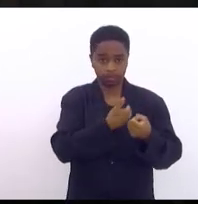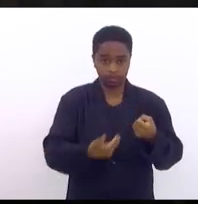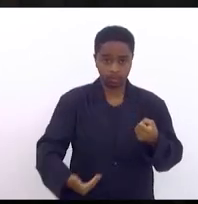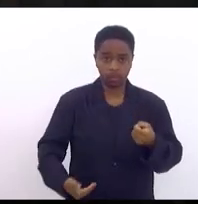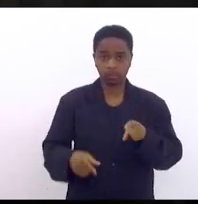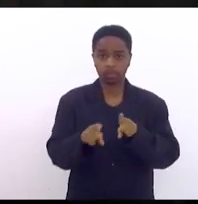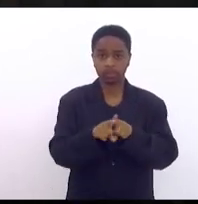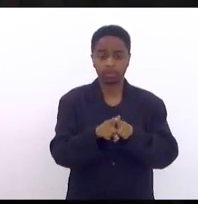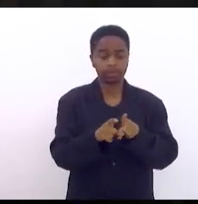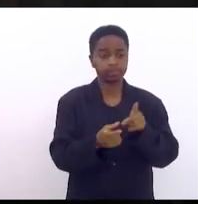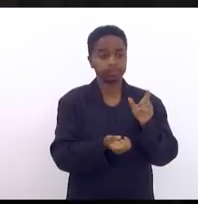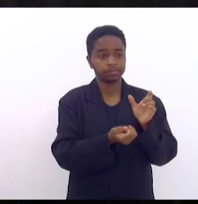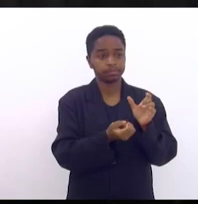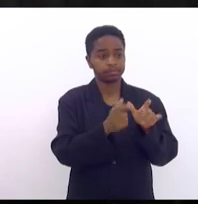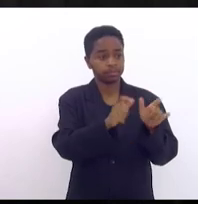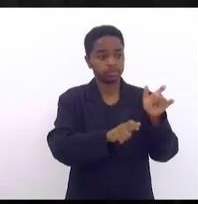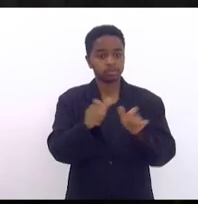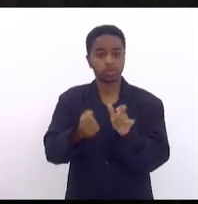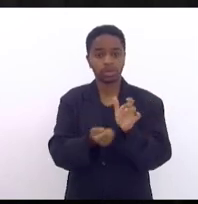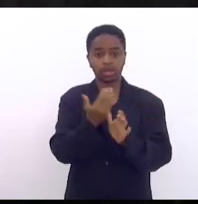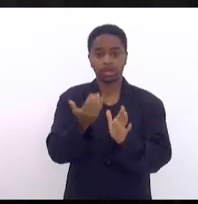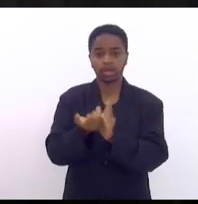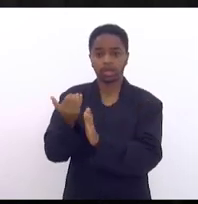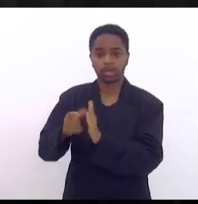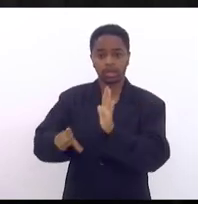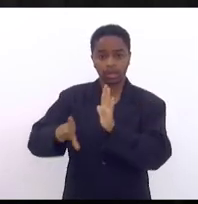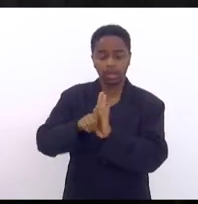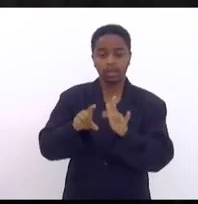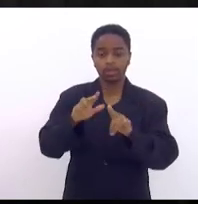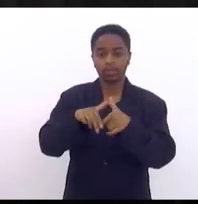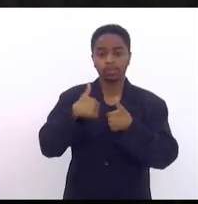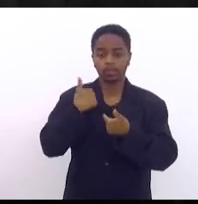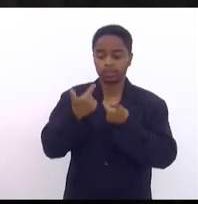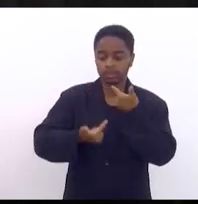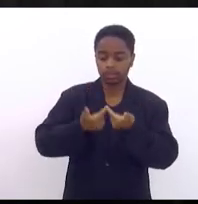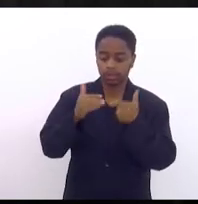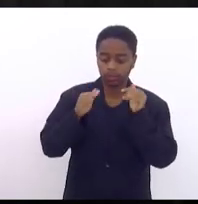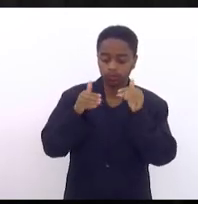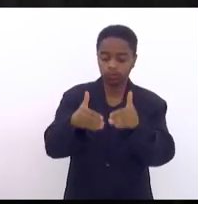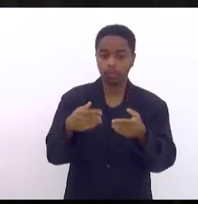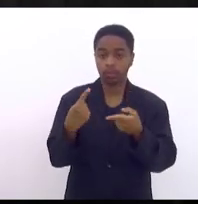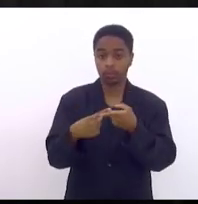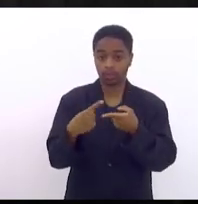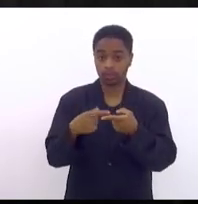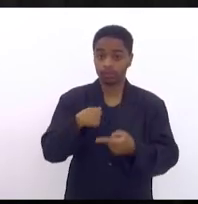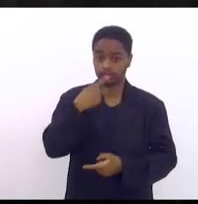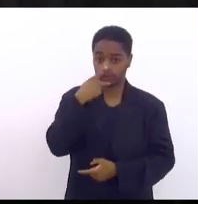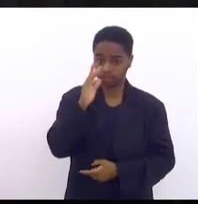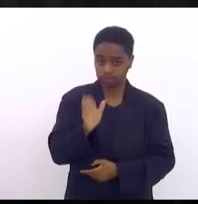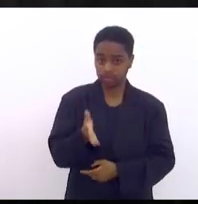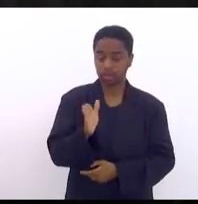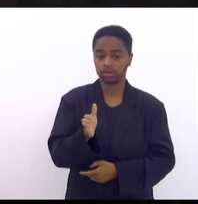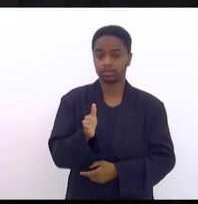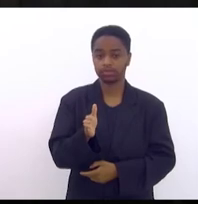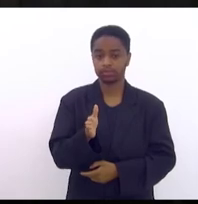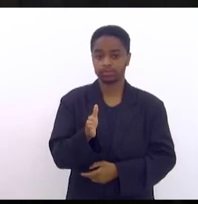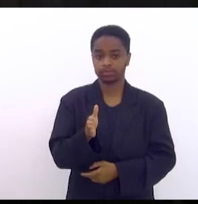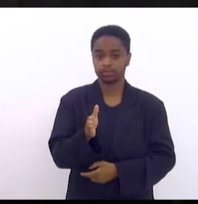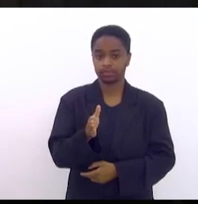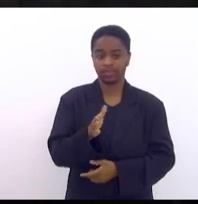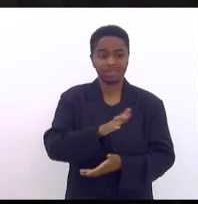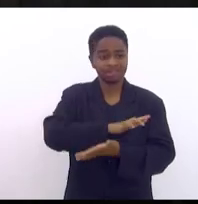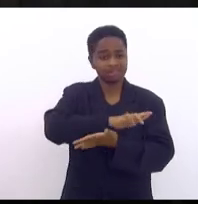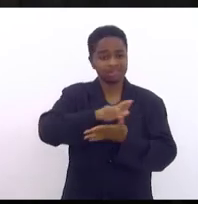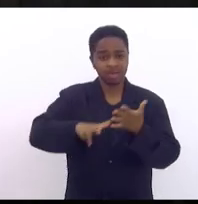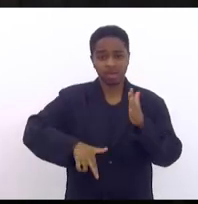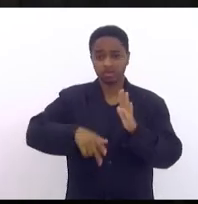dos legisladores. É por isso que tenho trabalhado nesta causa. Porque, como eu disse e repito, muitos